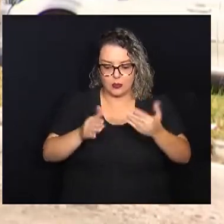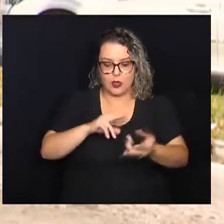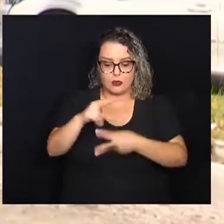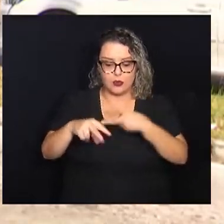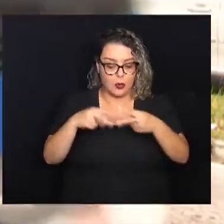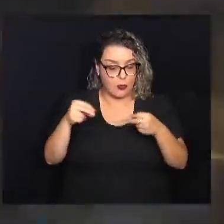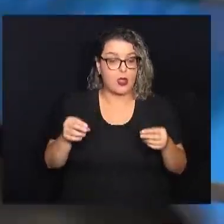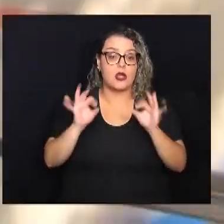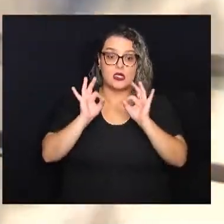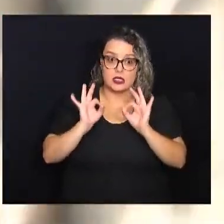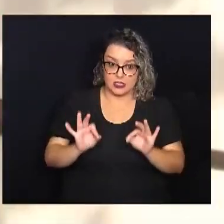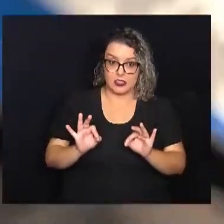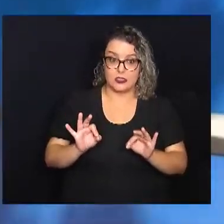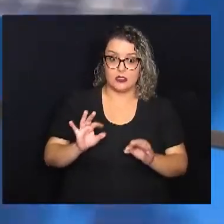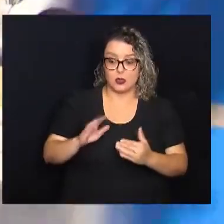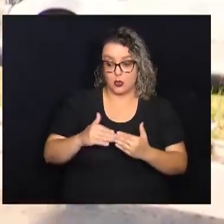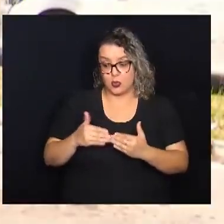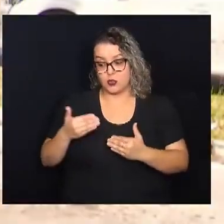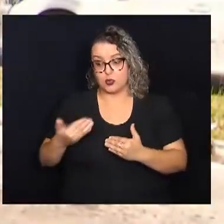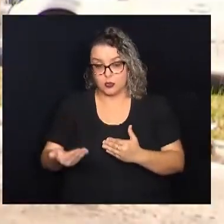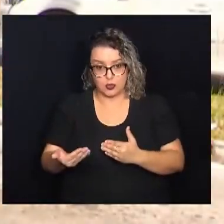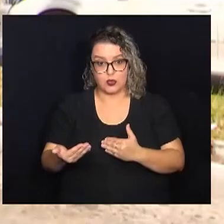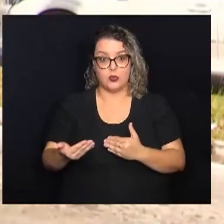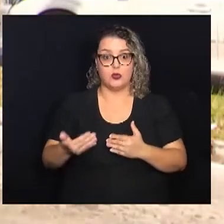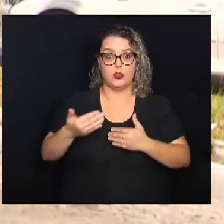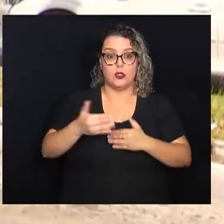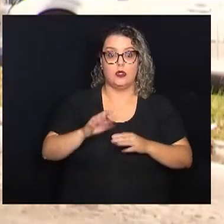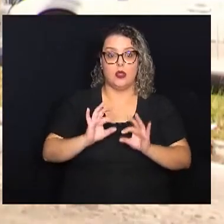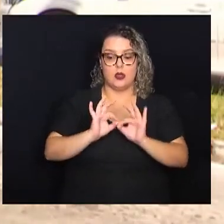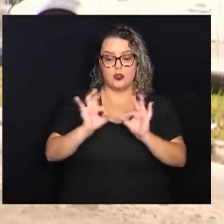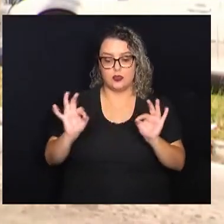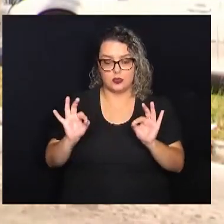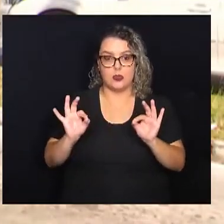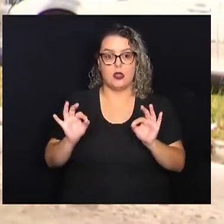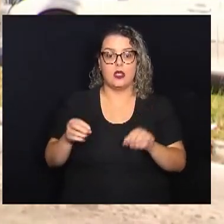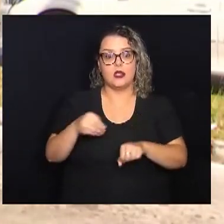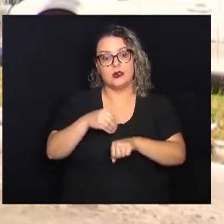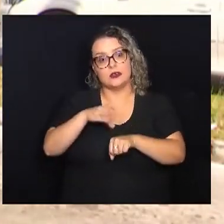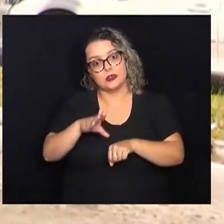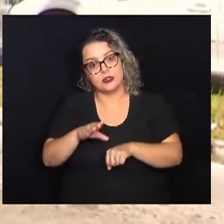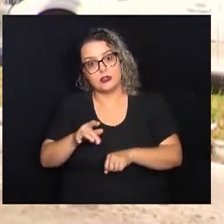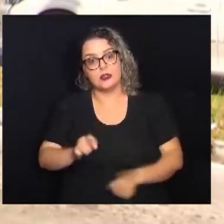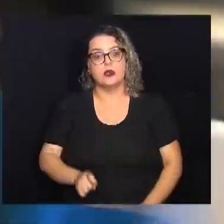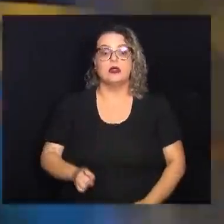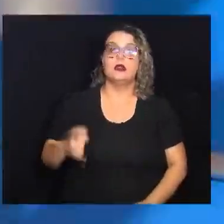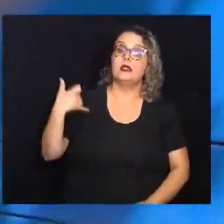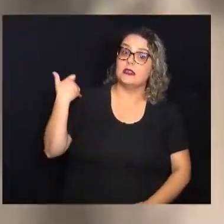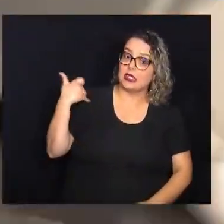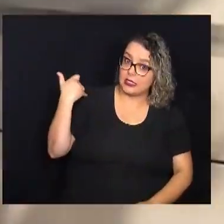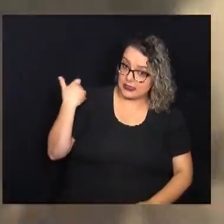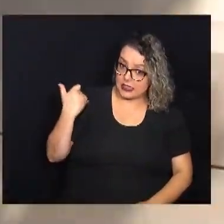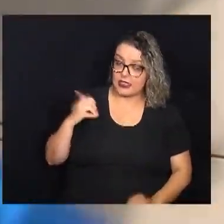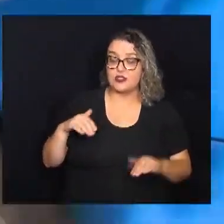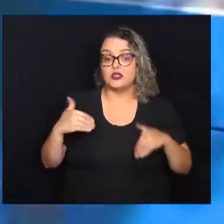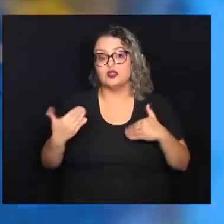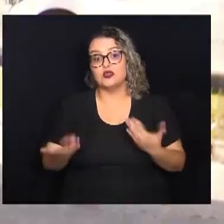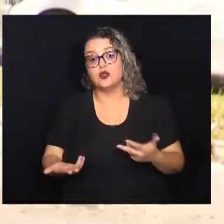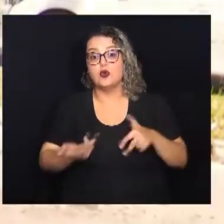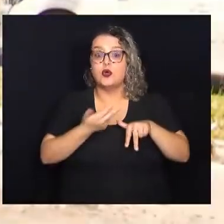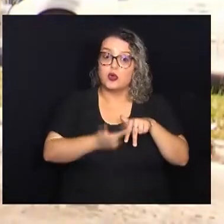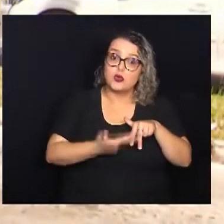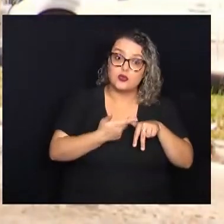na área externa do brinquedo, na embalagem, vem a indicação da faixa etária e qual a indicação